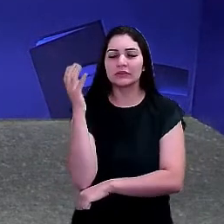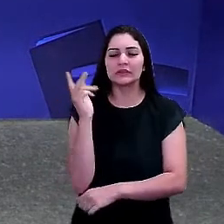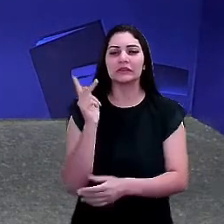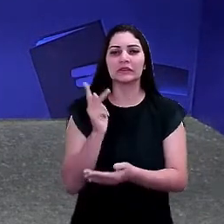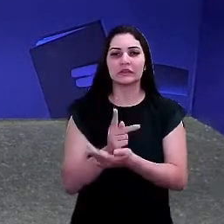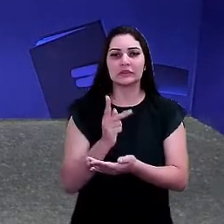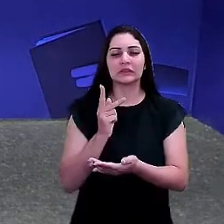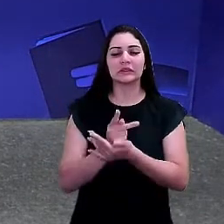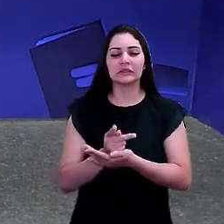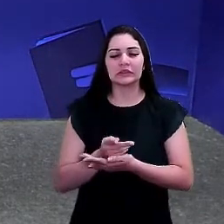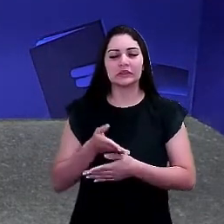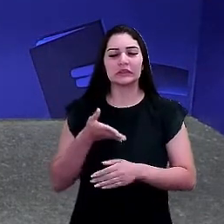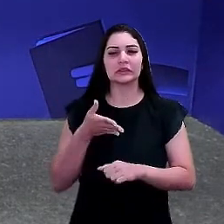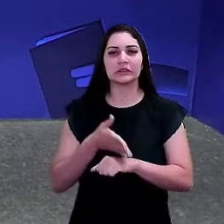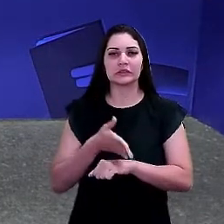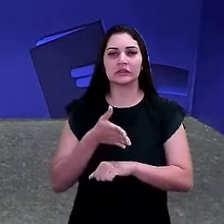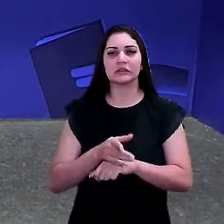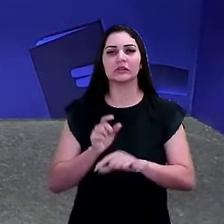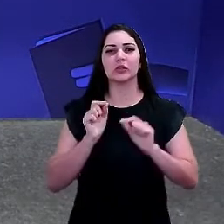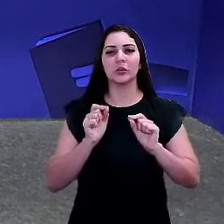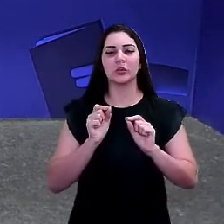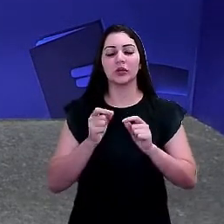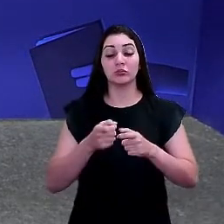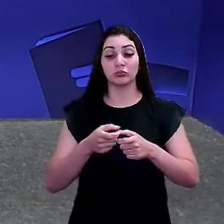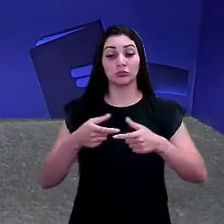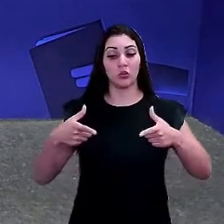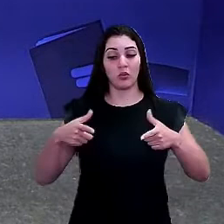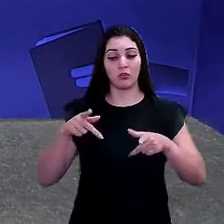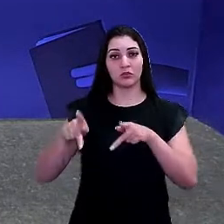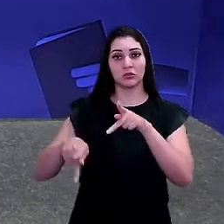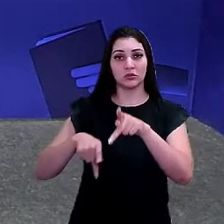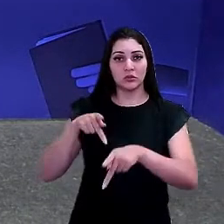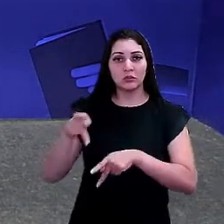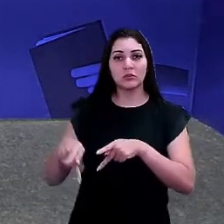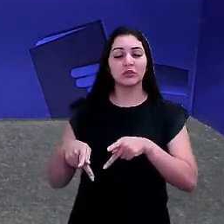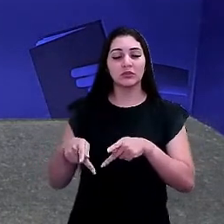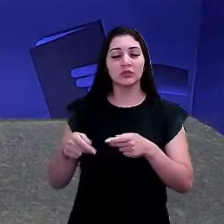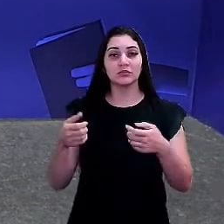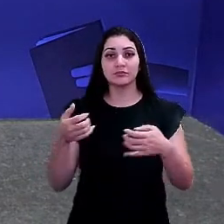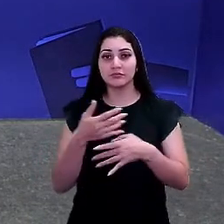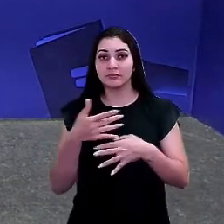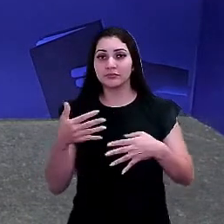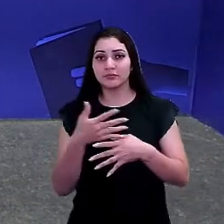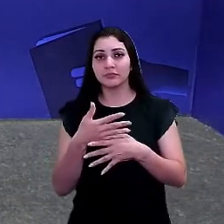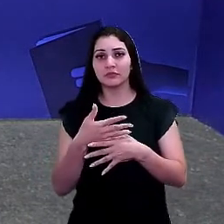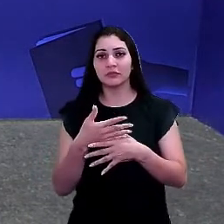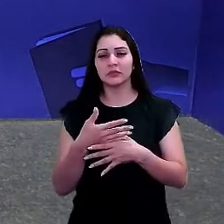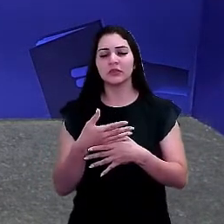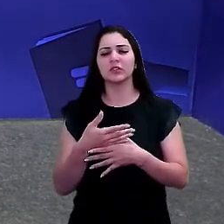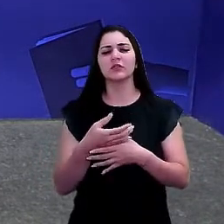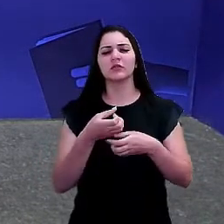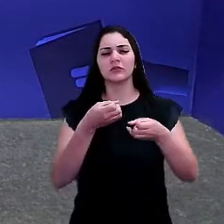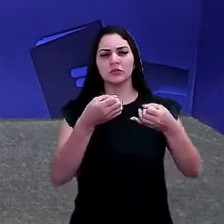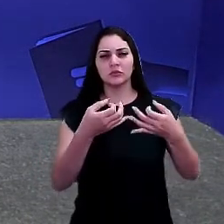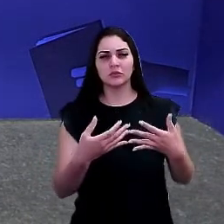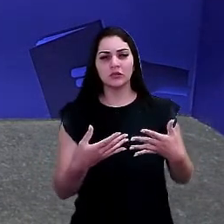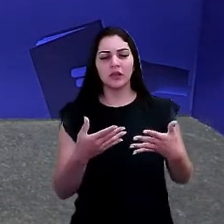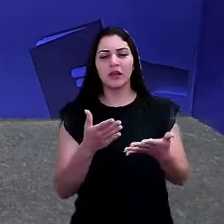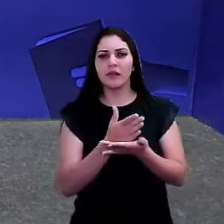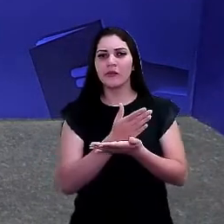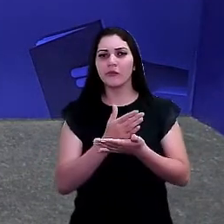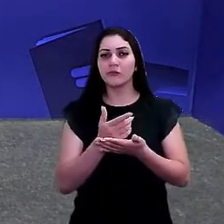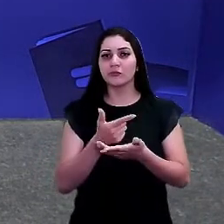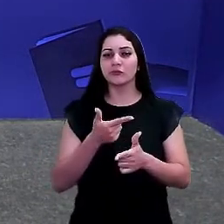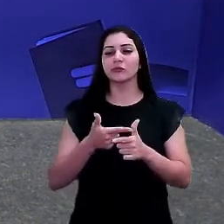mais frequentes, né? Com o aumento da população, da urbanização, né? E nós vamos tocar em alguns desses problemas